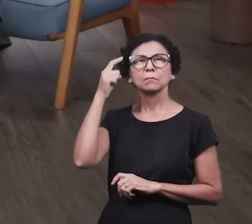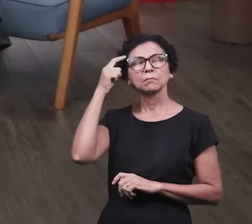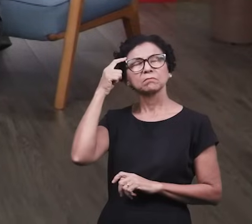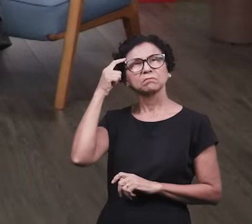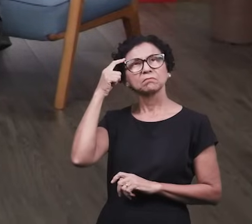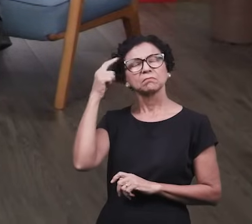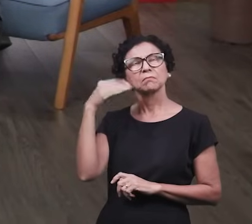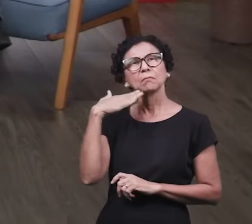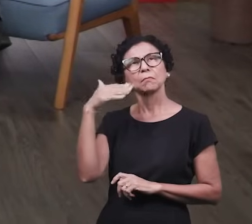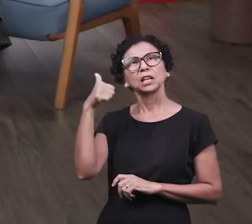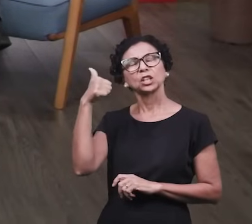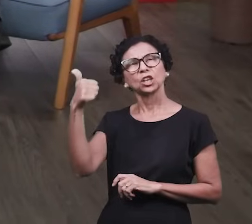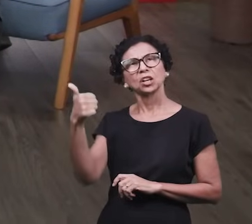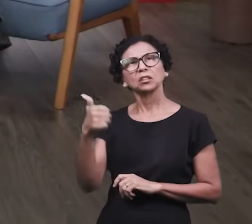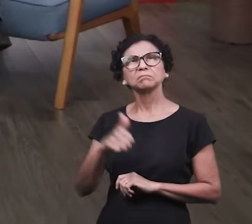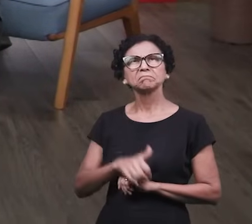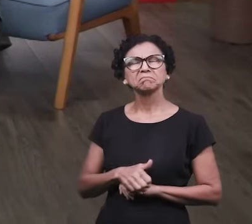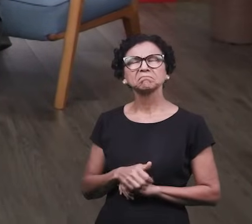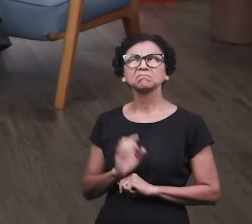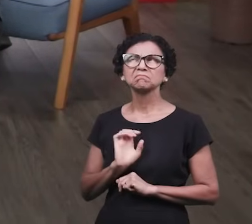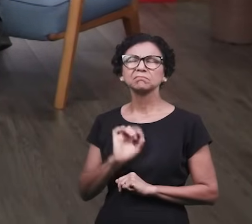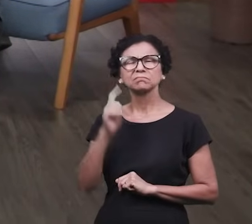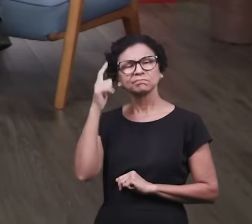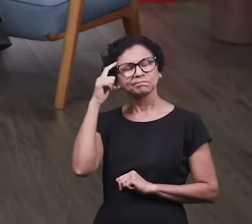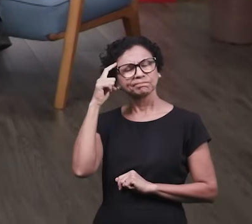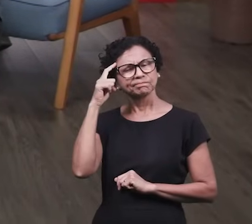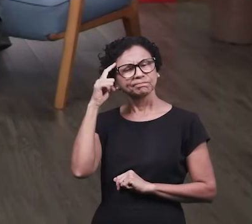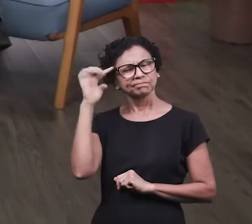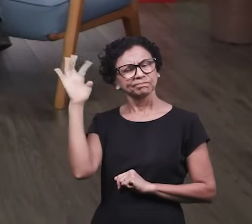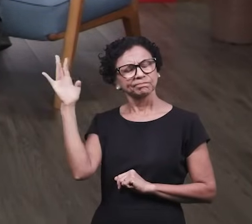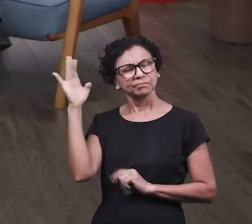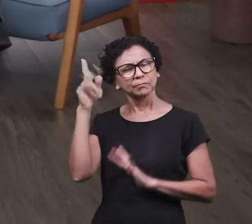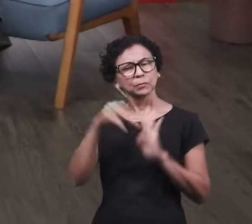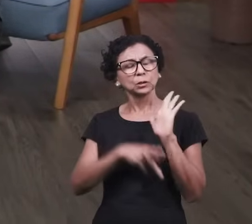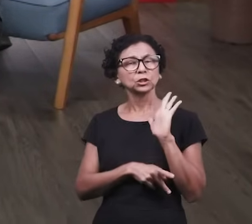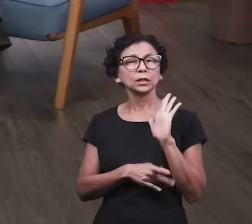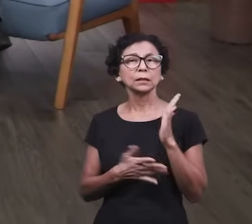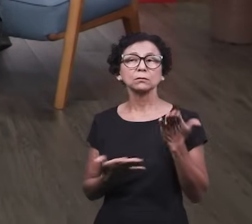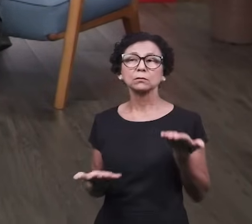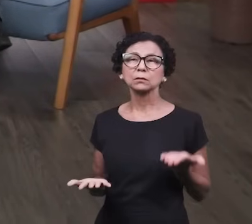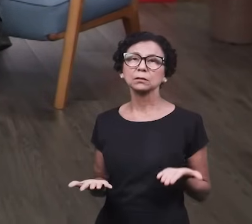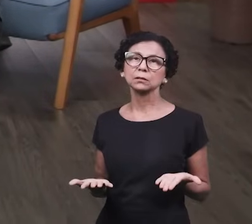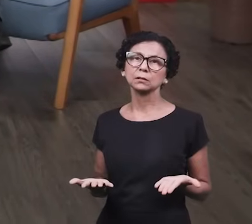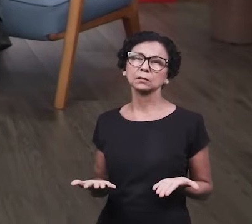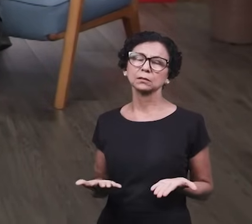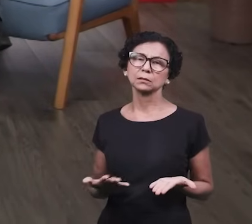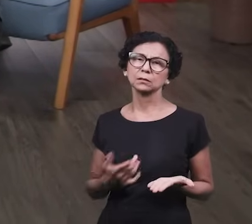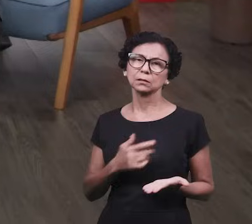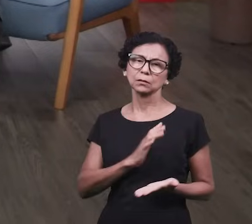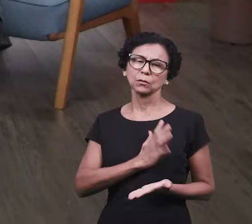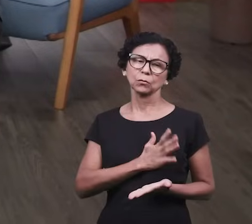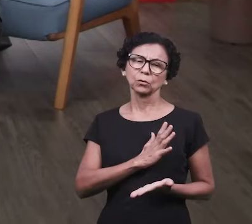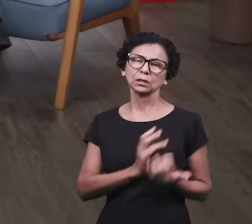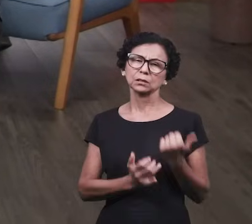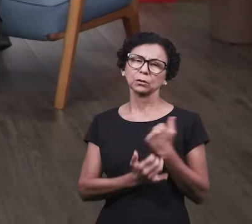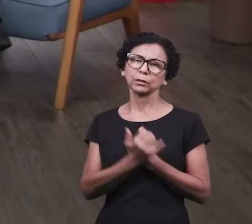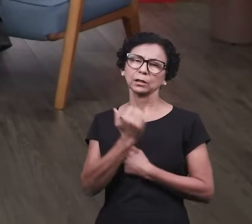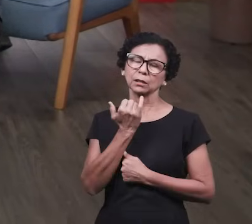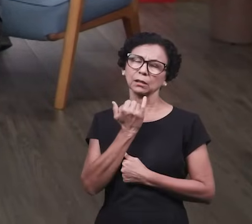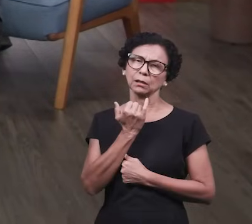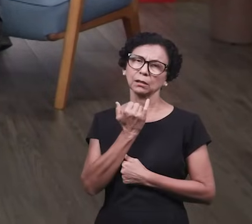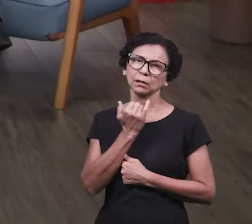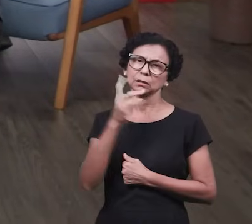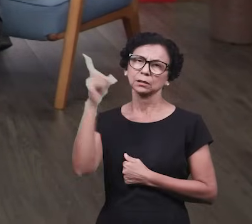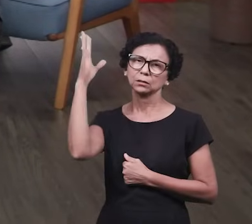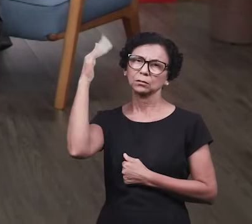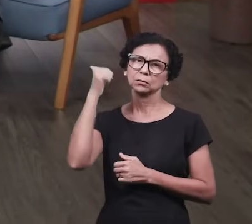mim, eu posso fazer projetos e esses projetos não darem certo. Coração do homem enganoso. Coração do homem enganoso, e a resposta certa vem